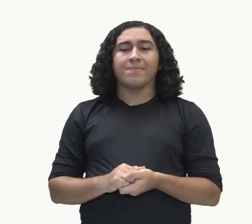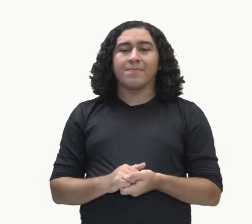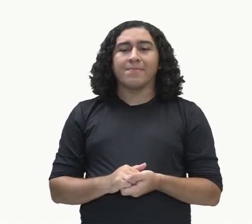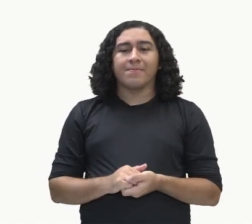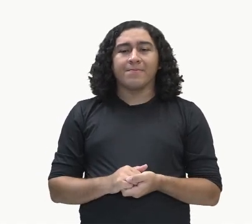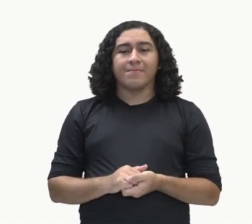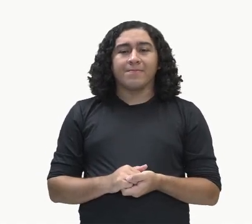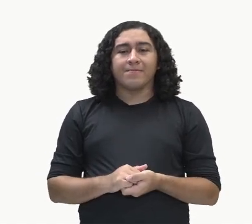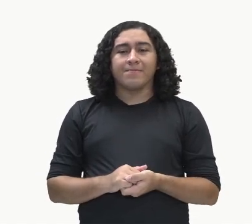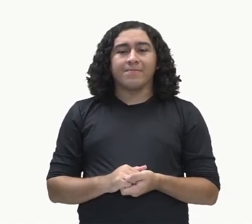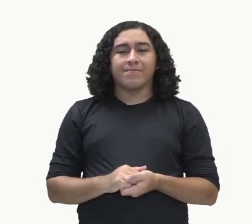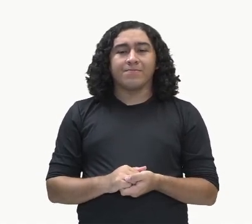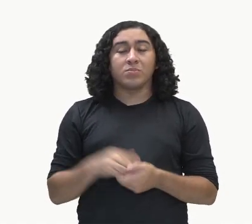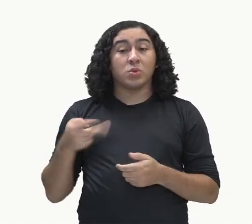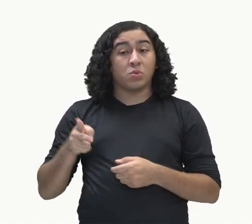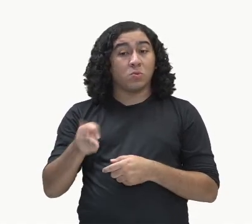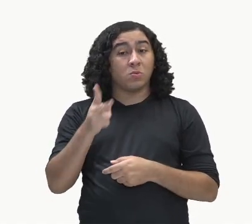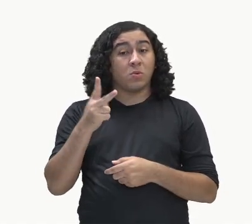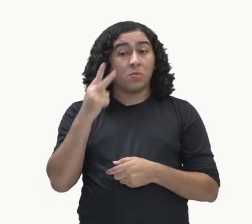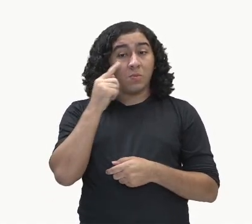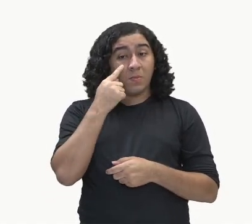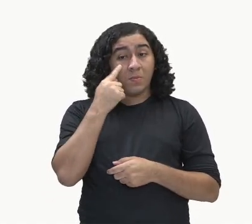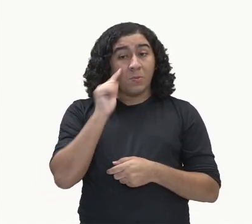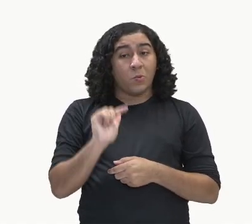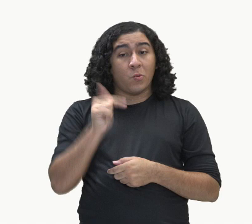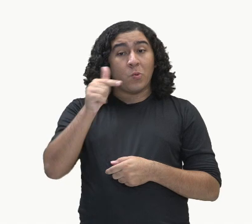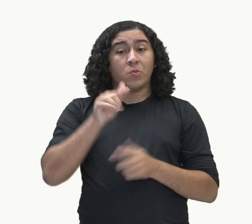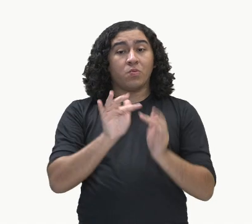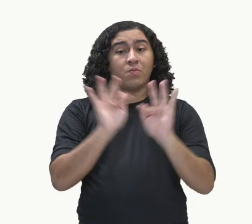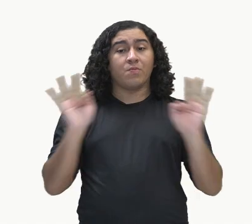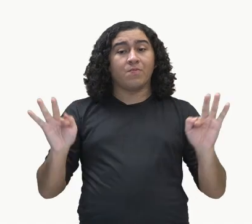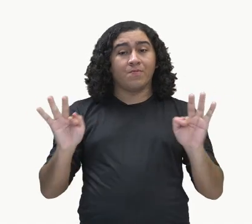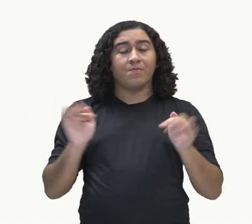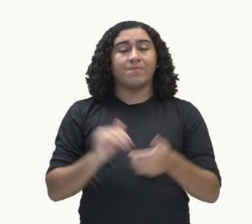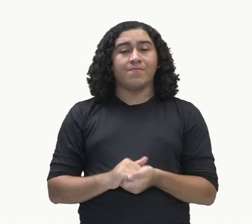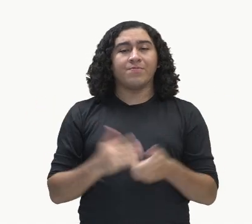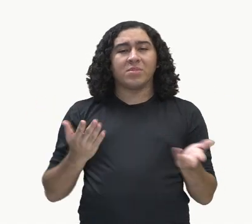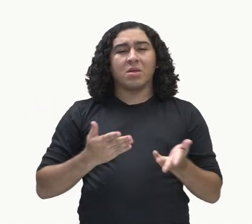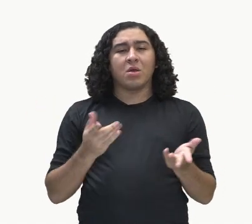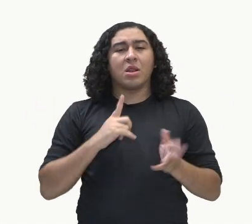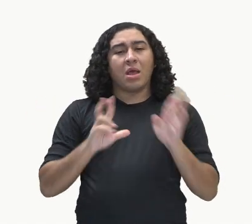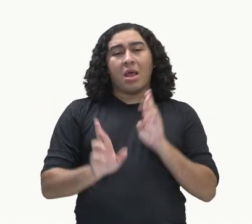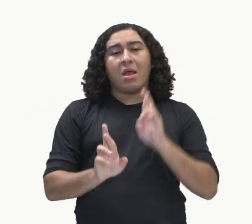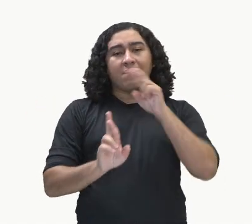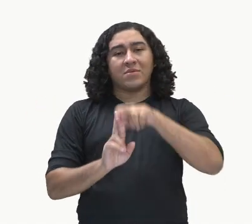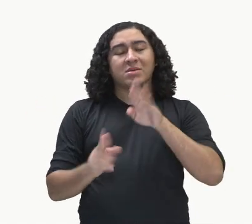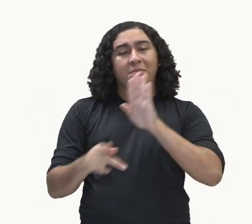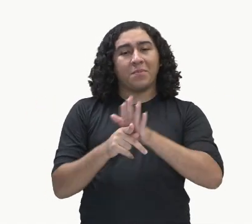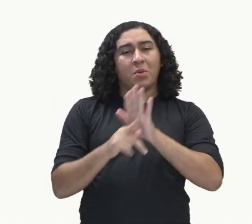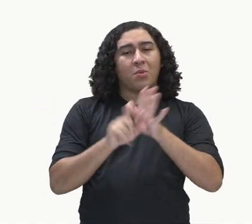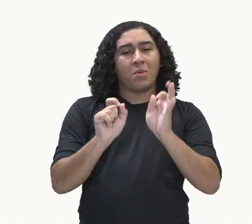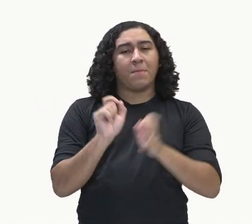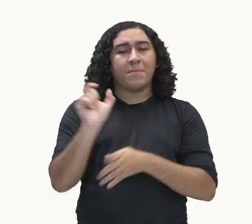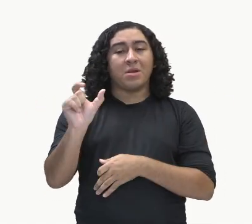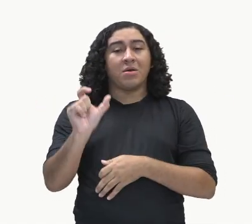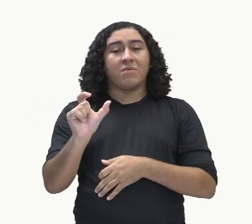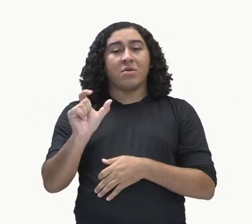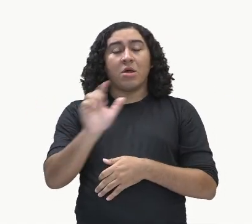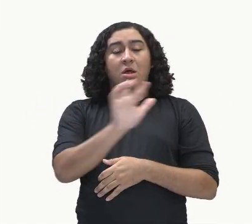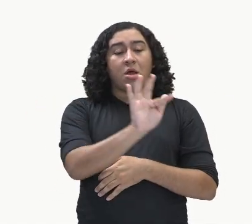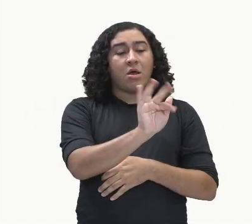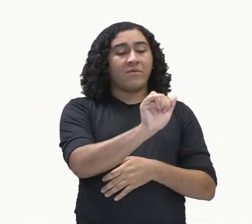Construtores. Continuando, vamos ver mais uma outra frase, aí como nossa referência, agora a palavra é